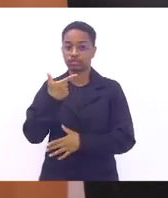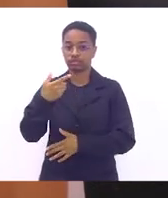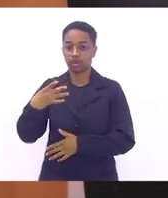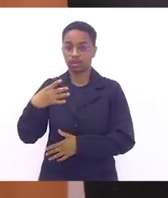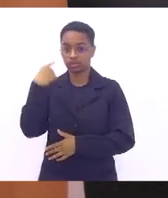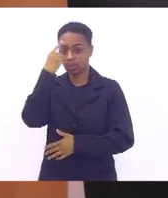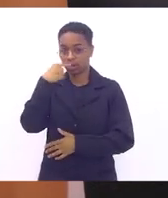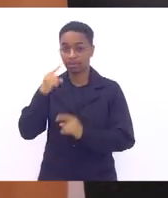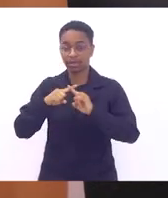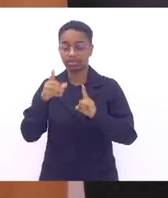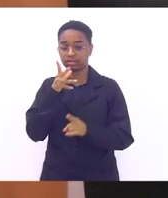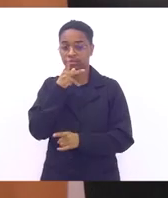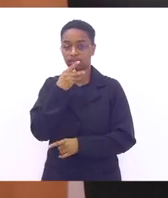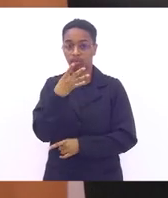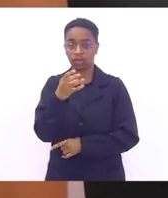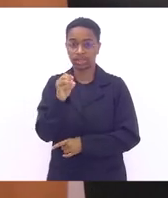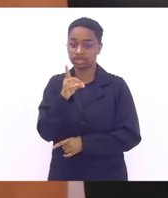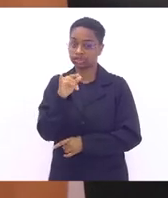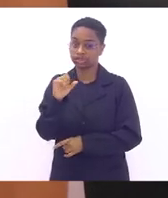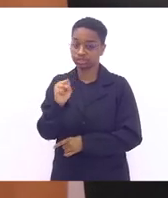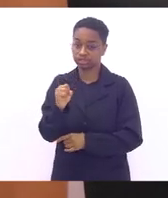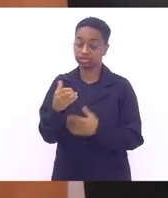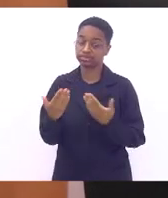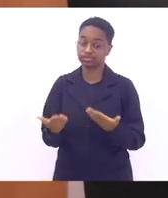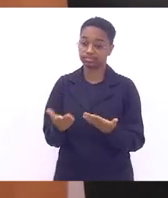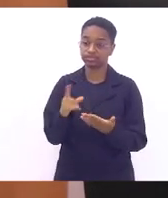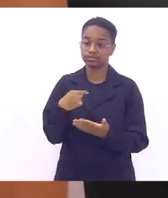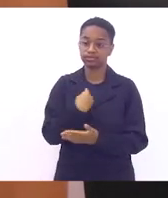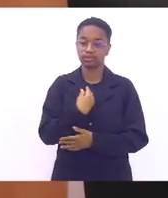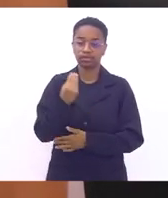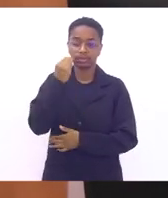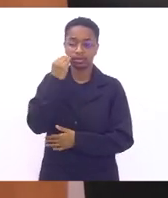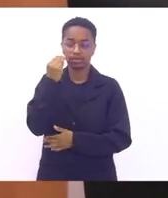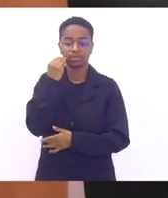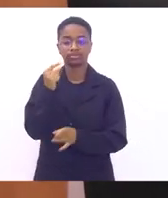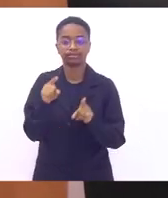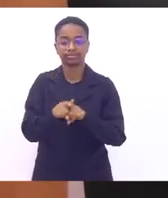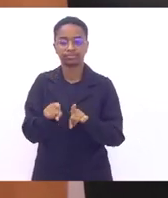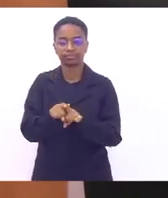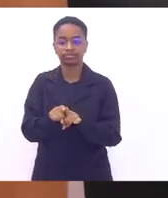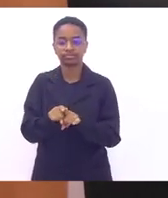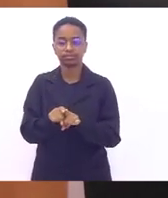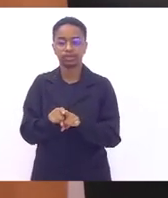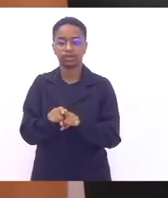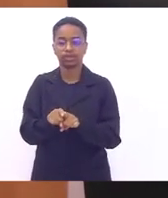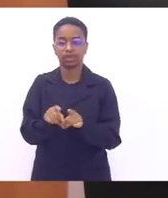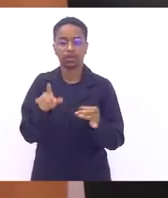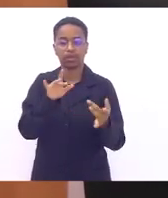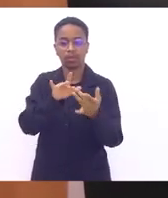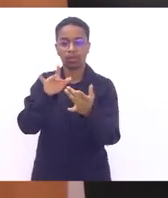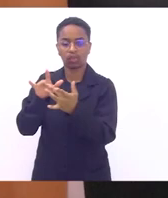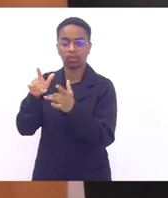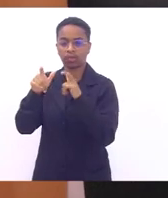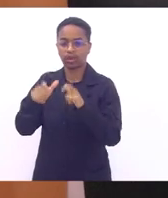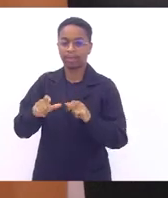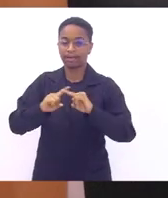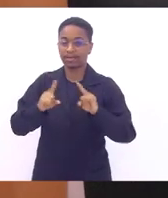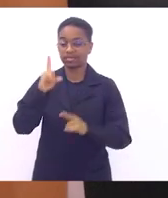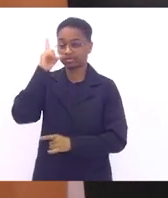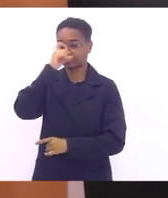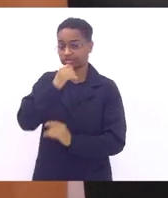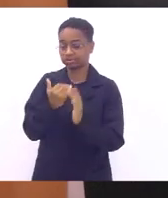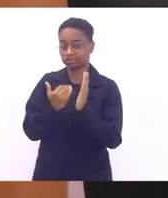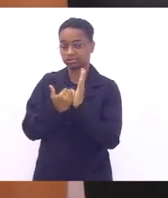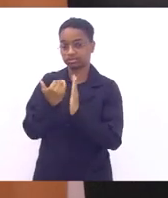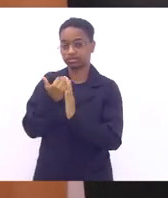40 dias. Então, assim, a gente está tentando chegar também nesses locais, mas é um pouco mais complicado. Então, a gente está